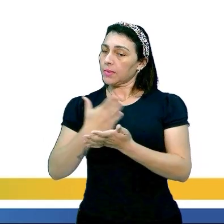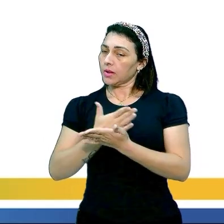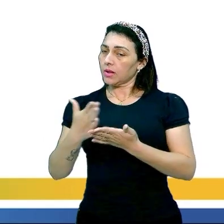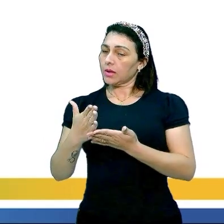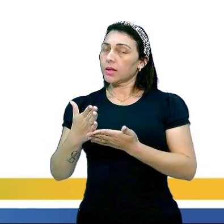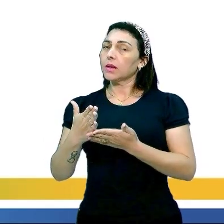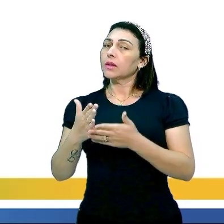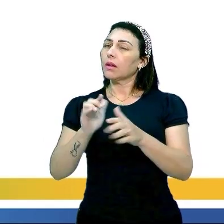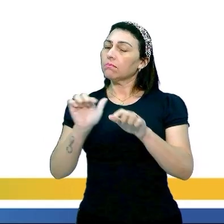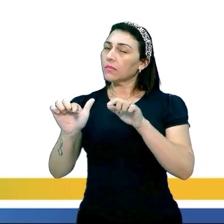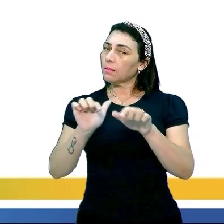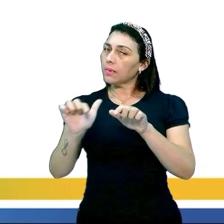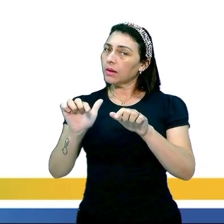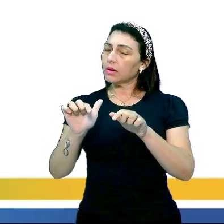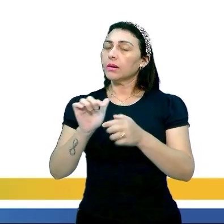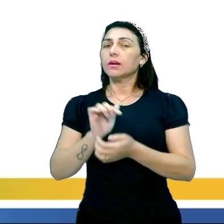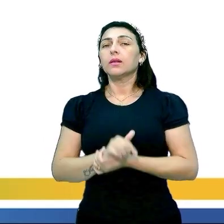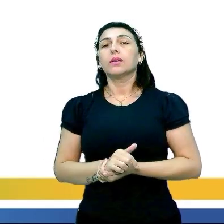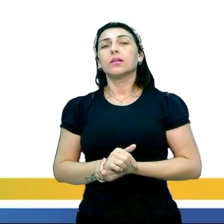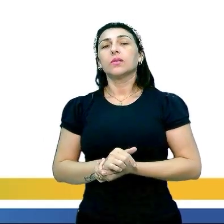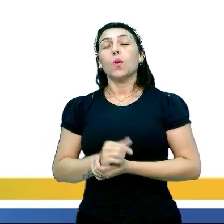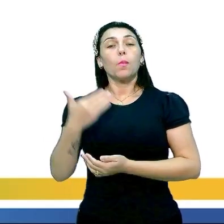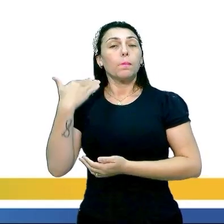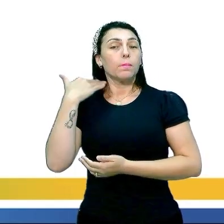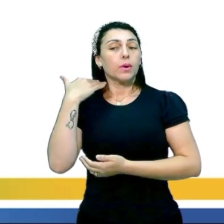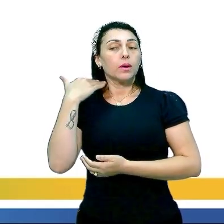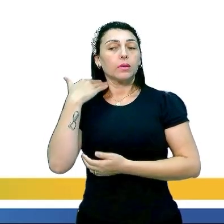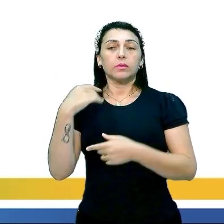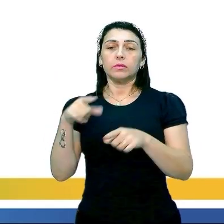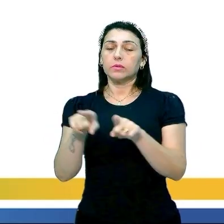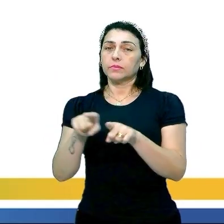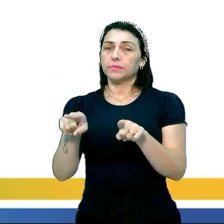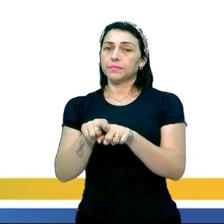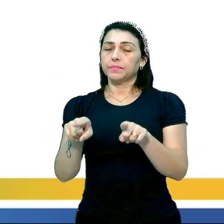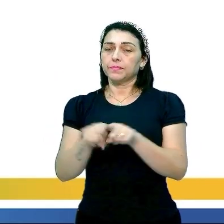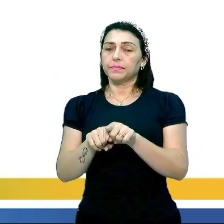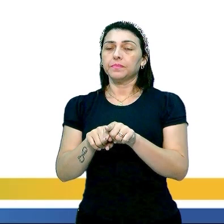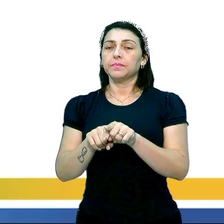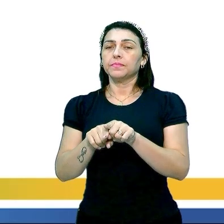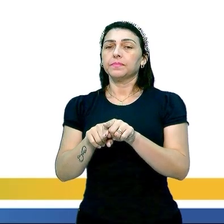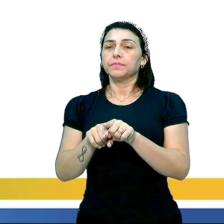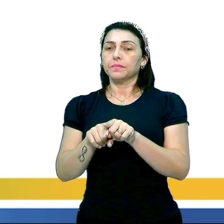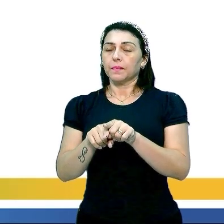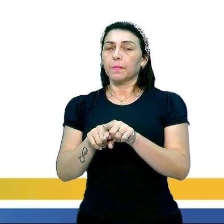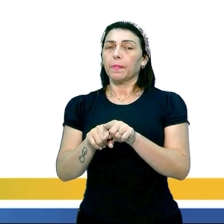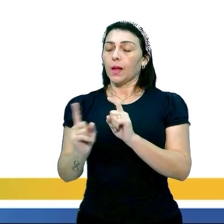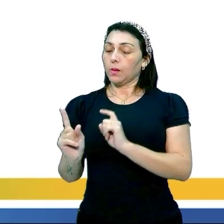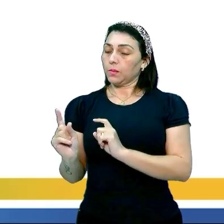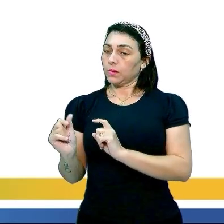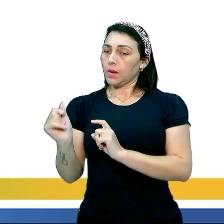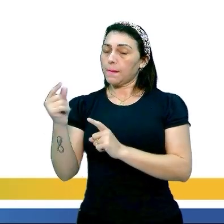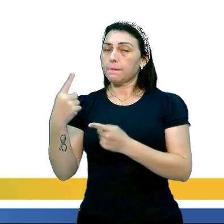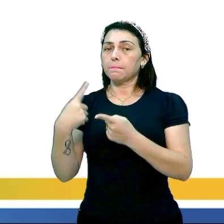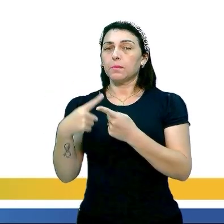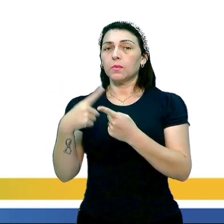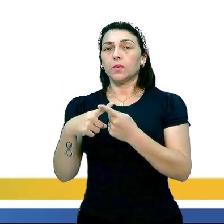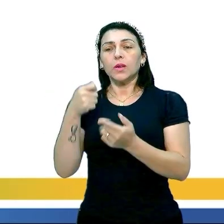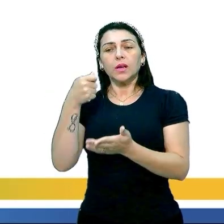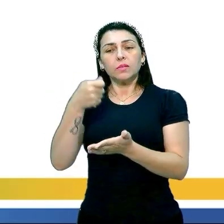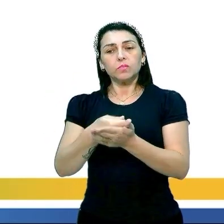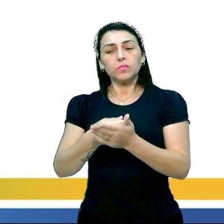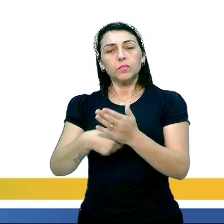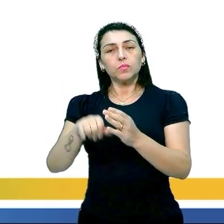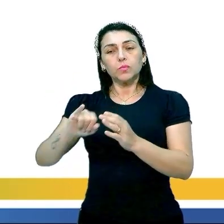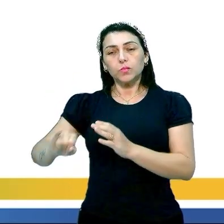iniciar uma atividade. Então, e um banco, ele vai crescendo o seu capital porque ele cobra juro.